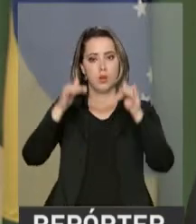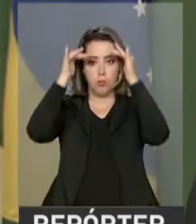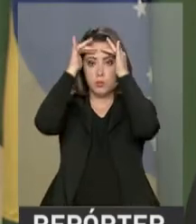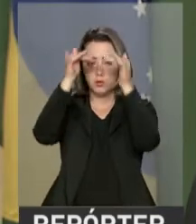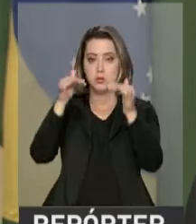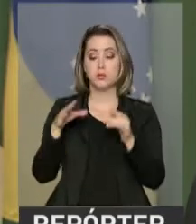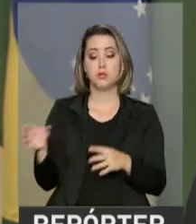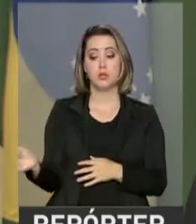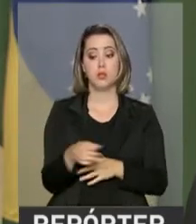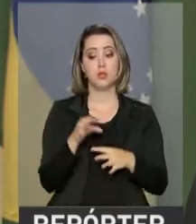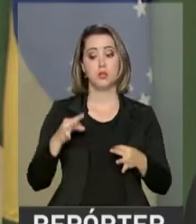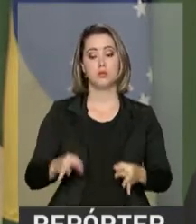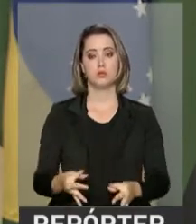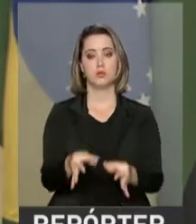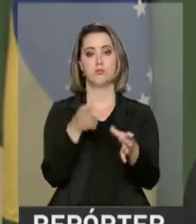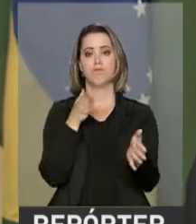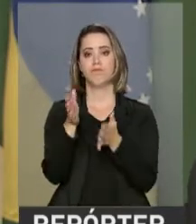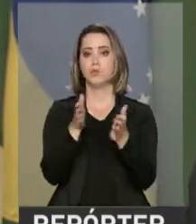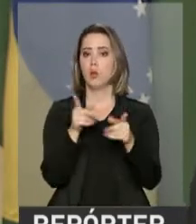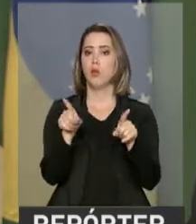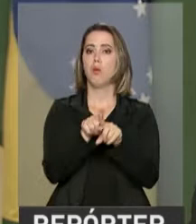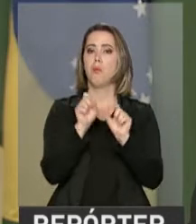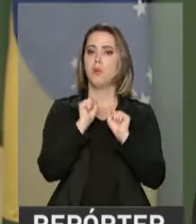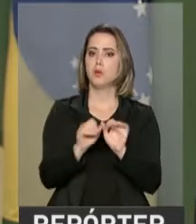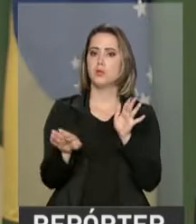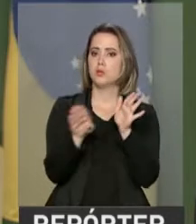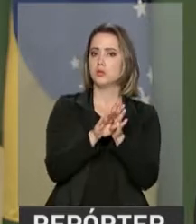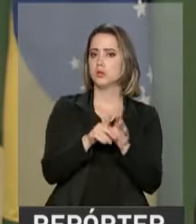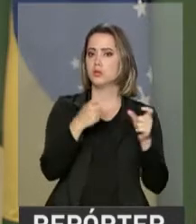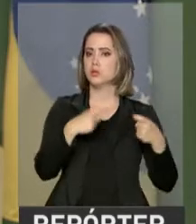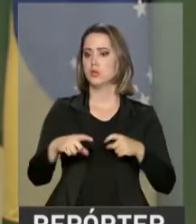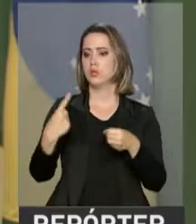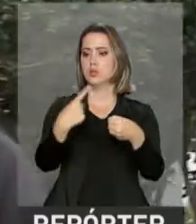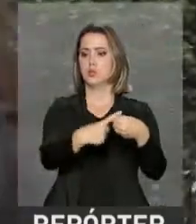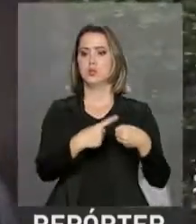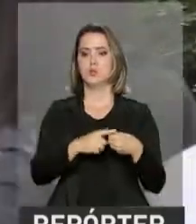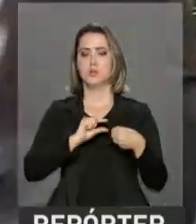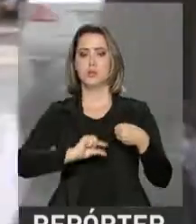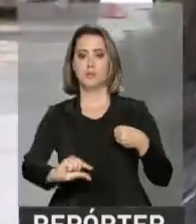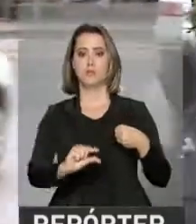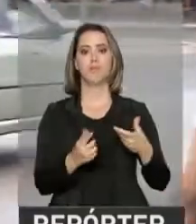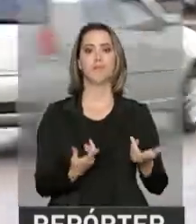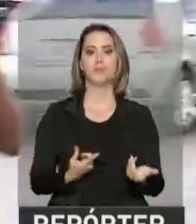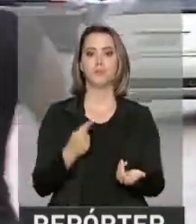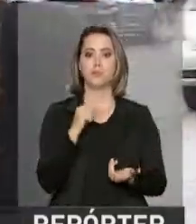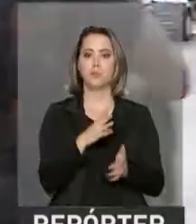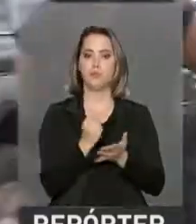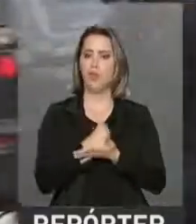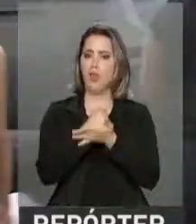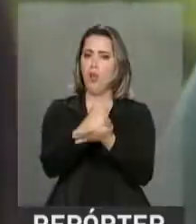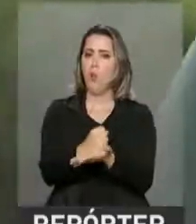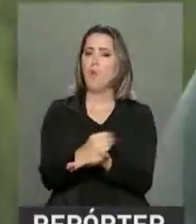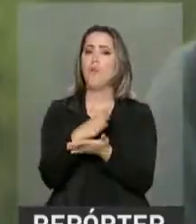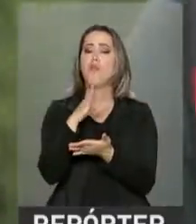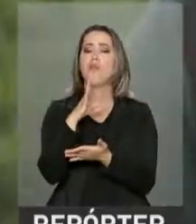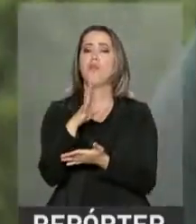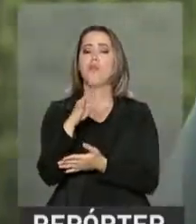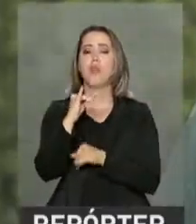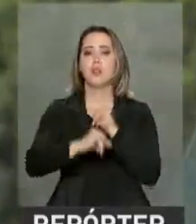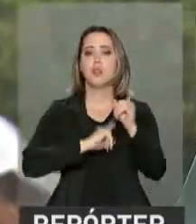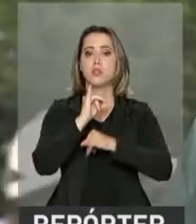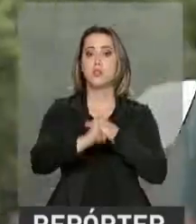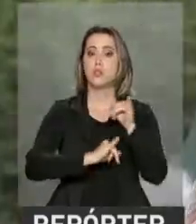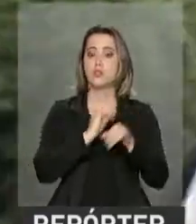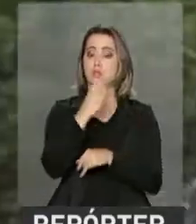de acesso chegue a municípios de menor porte a oferta de internet banda larga 4g deve